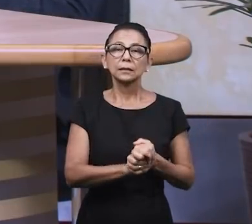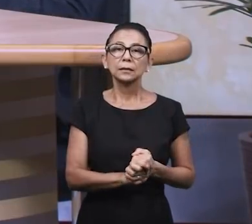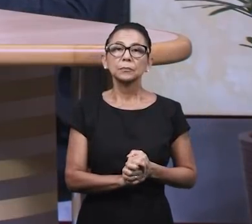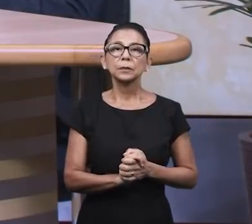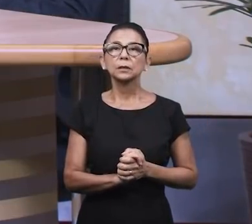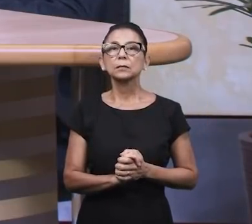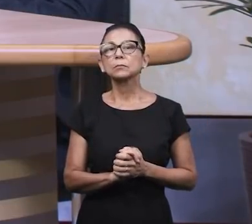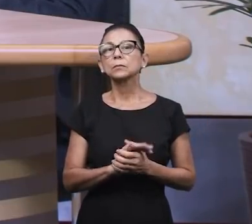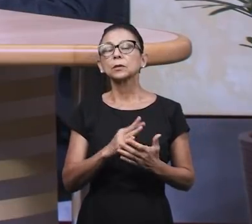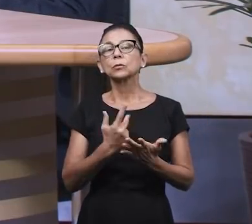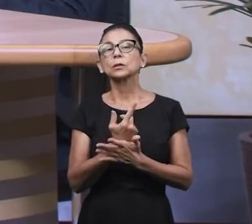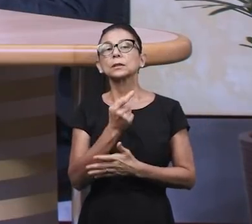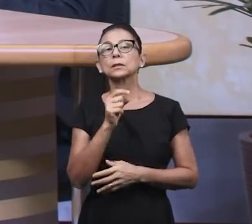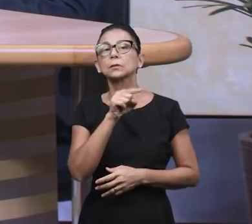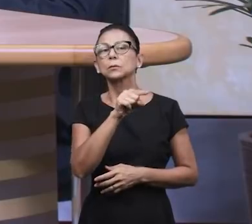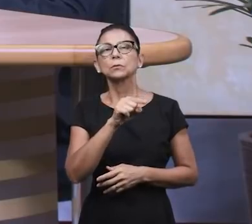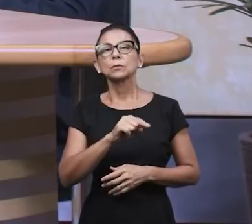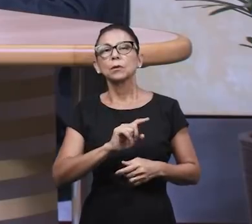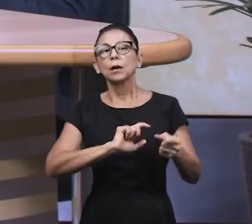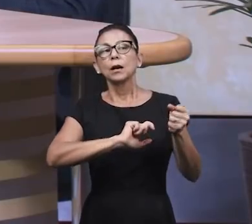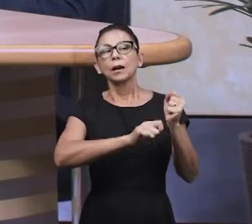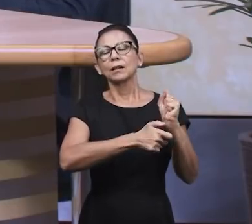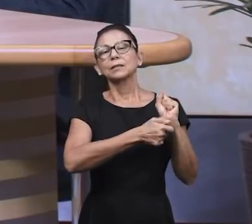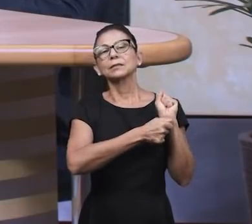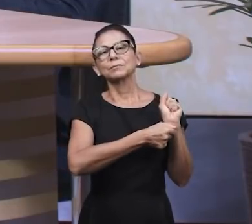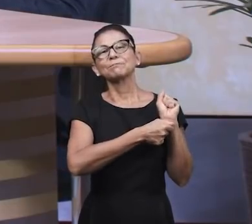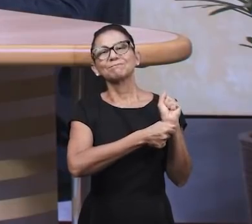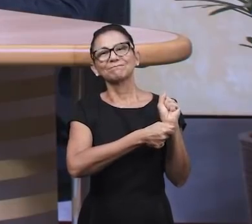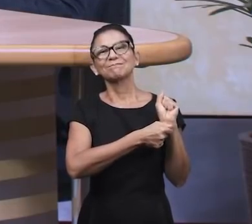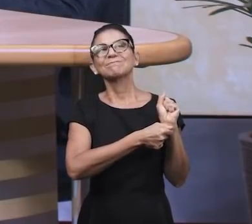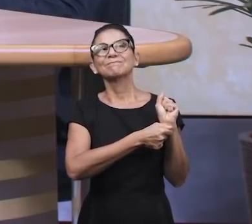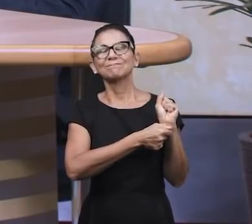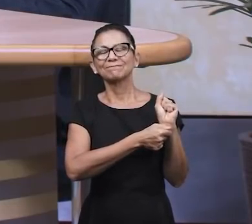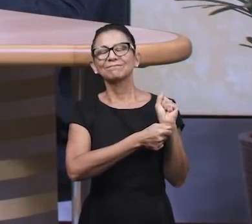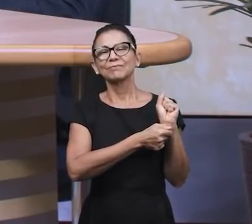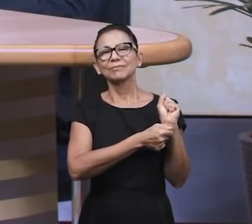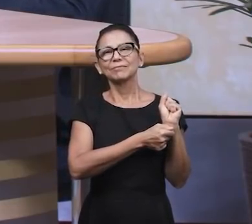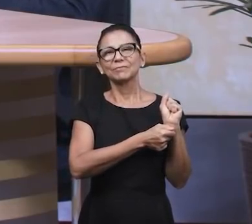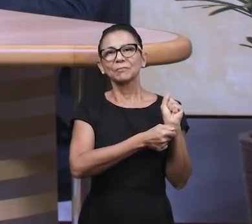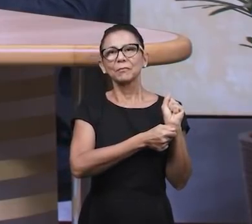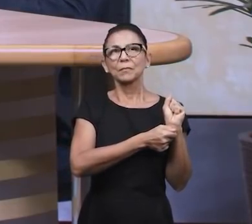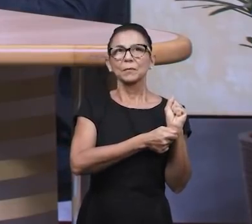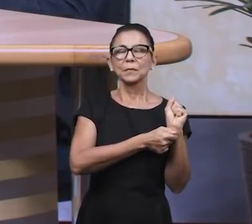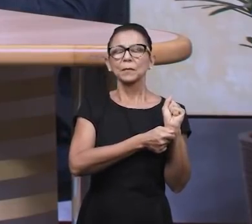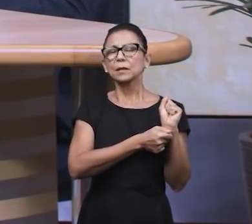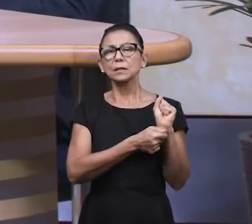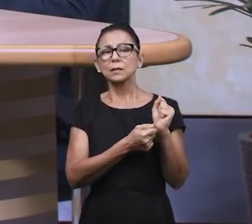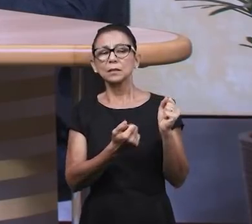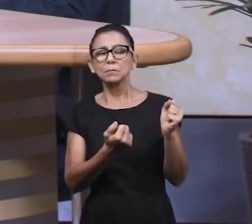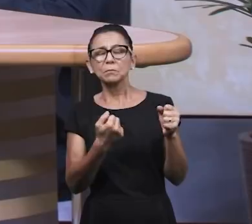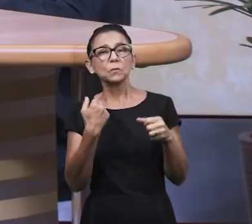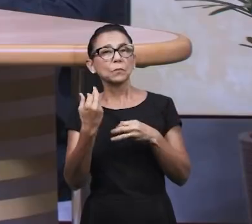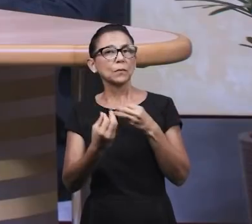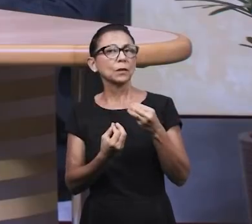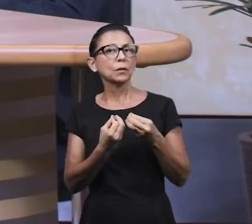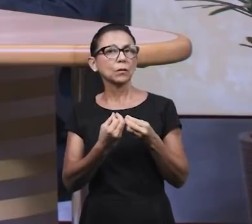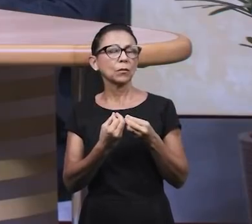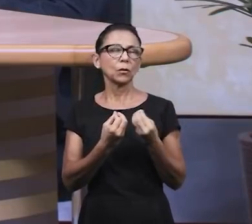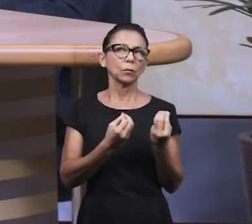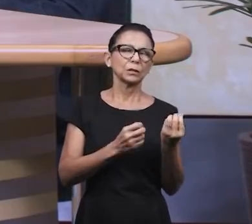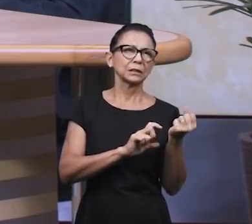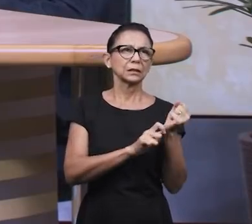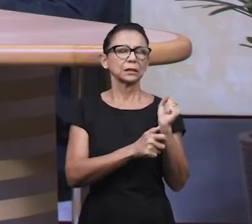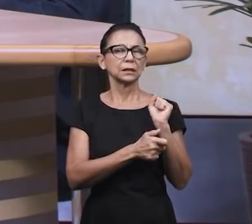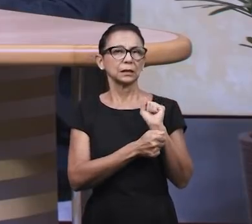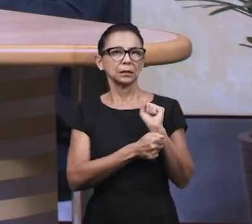casamento de Sansão vai ser marcado por um enigma. Mas esse enigma foi produzido em função de uma experiência que Sansão